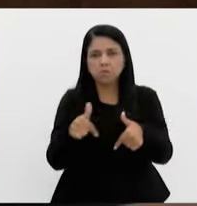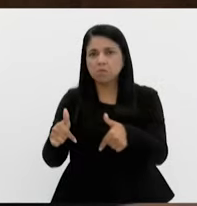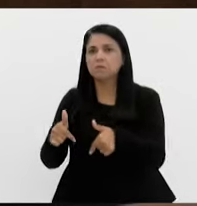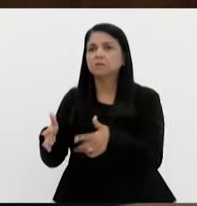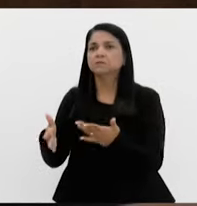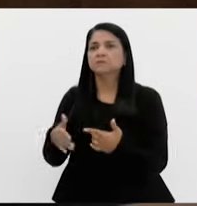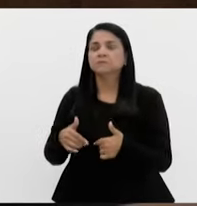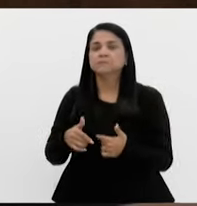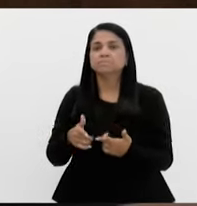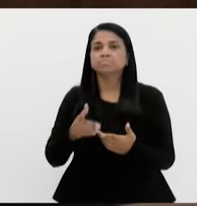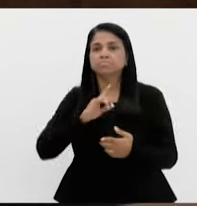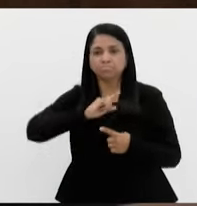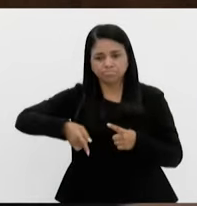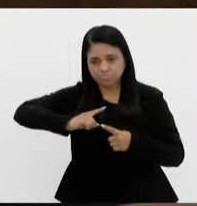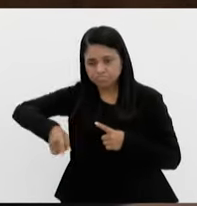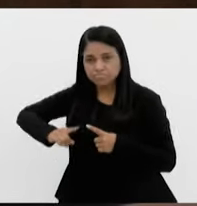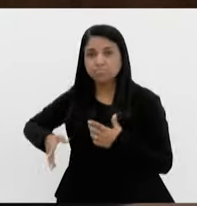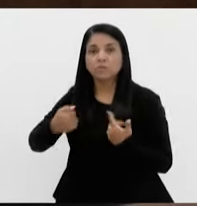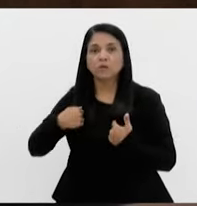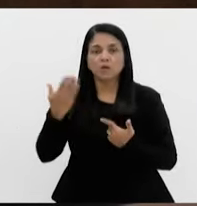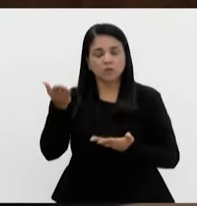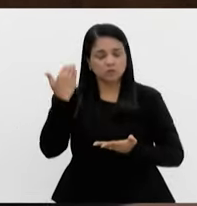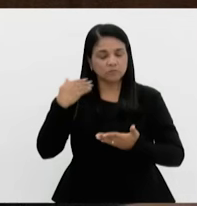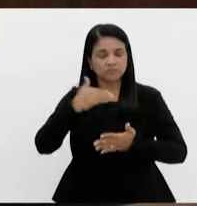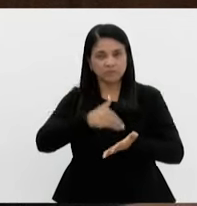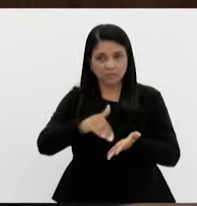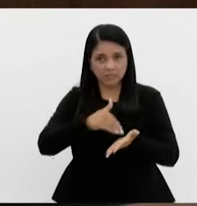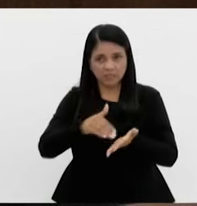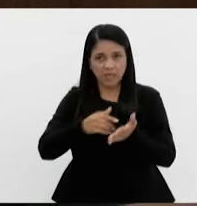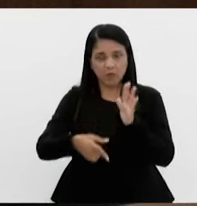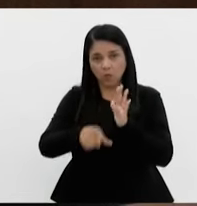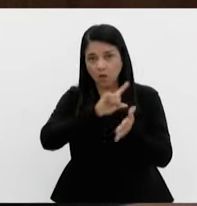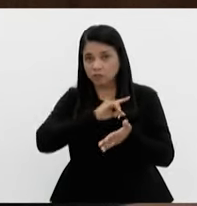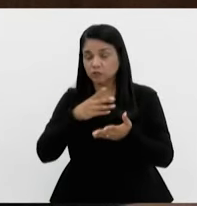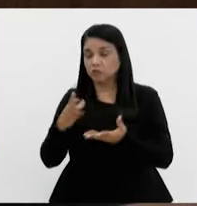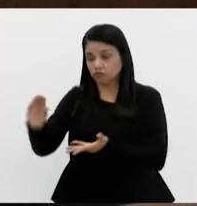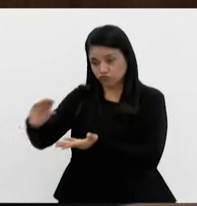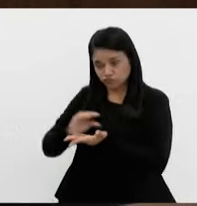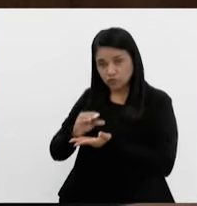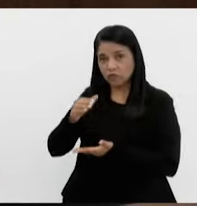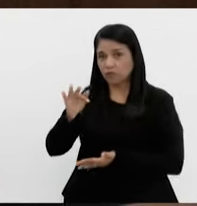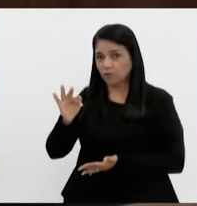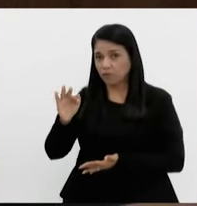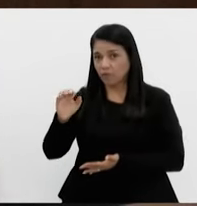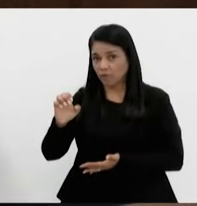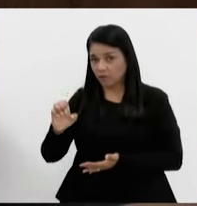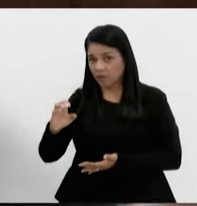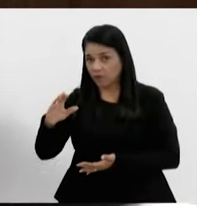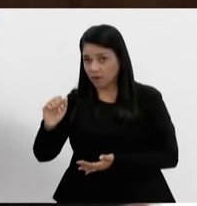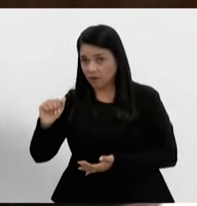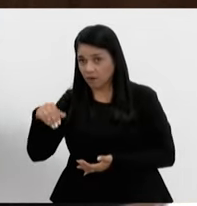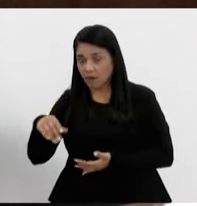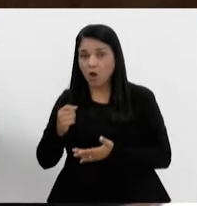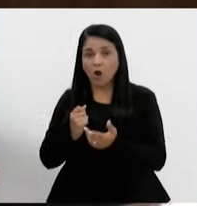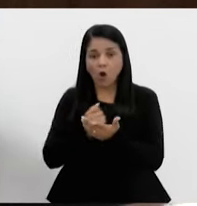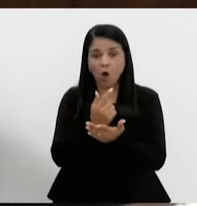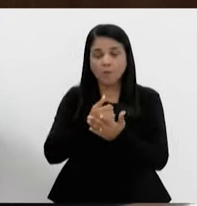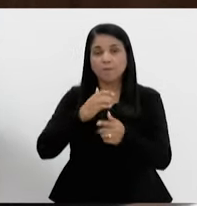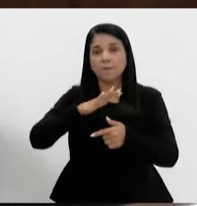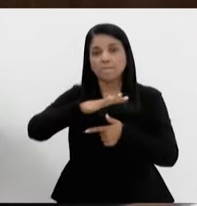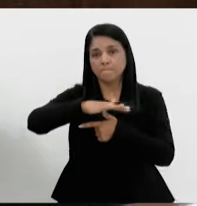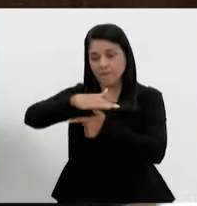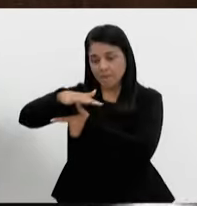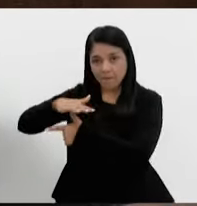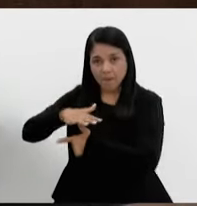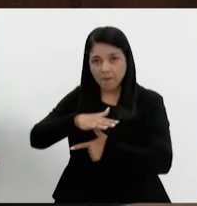secretário aqui nós pegamos dinheiro do fecan e compramos um helicóptero para servir PR vigilância